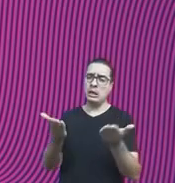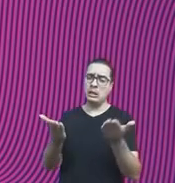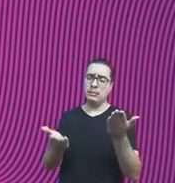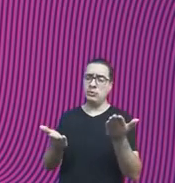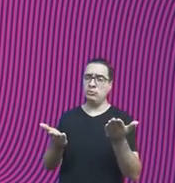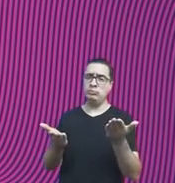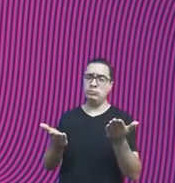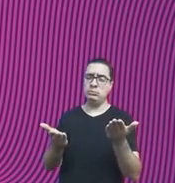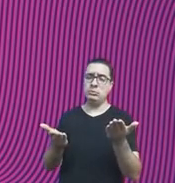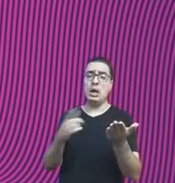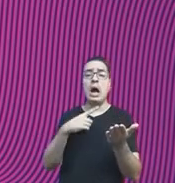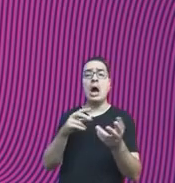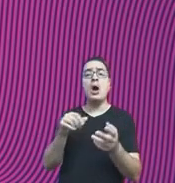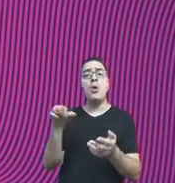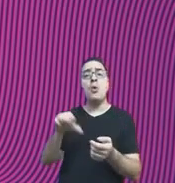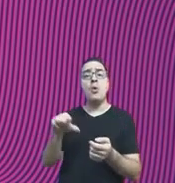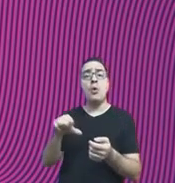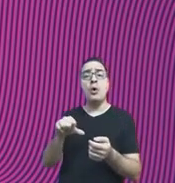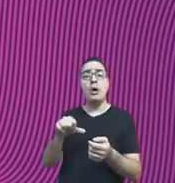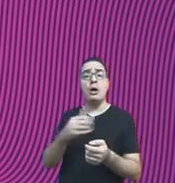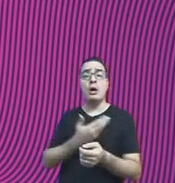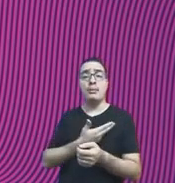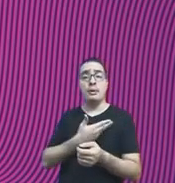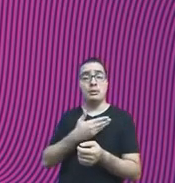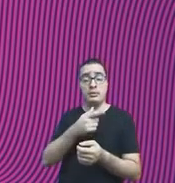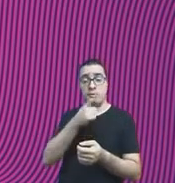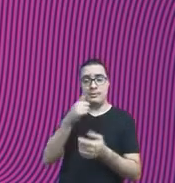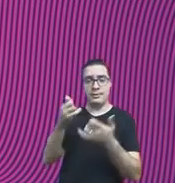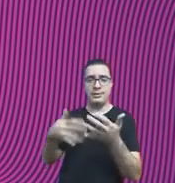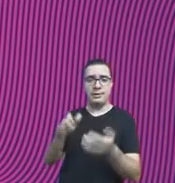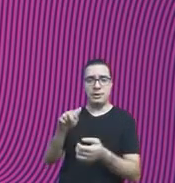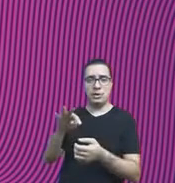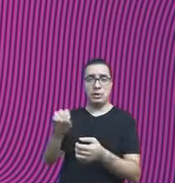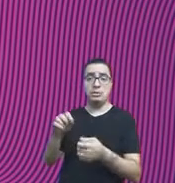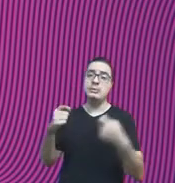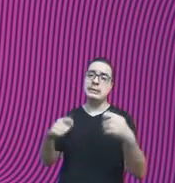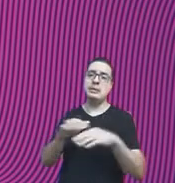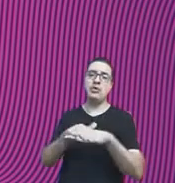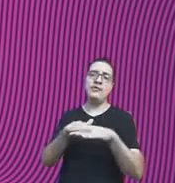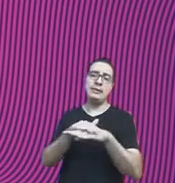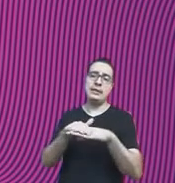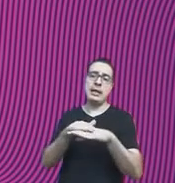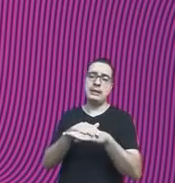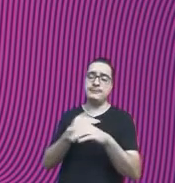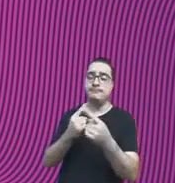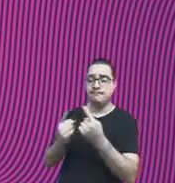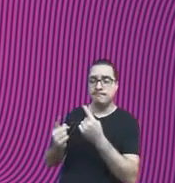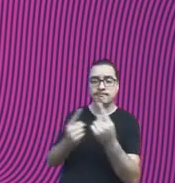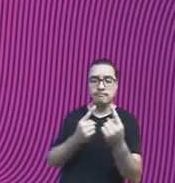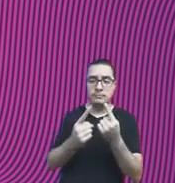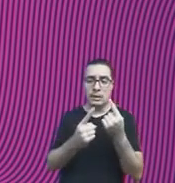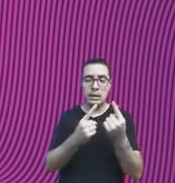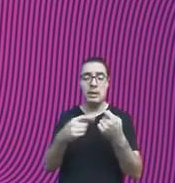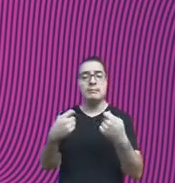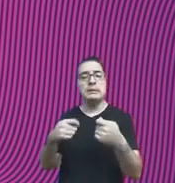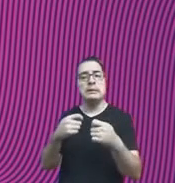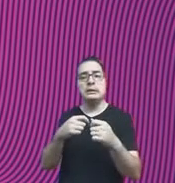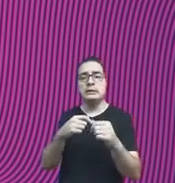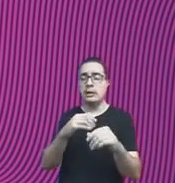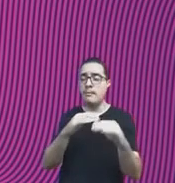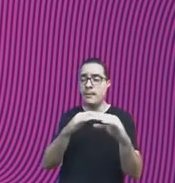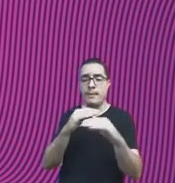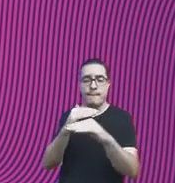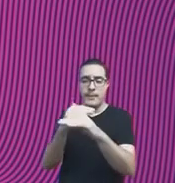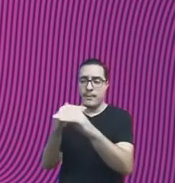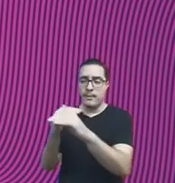desvantagem, meu amigo Antônio Brizinho falando isso, é você precisa conversar, né? Precisa alinhar, gerar entendimentos,